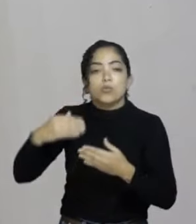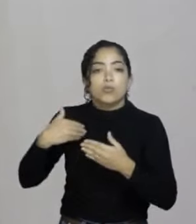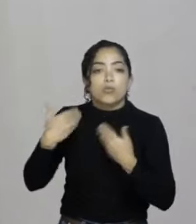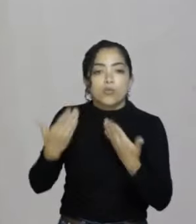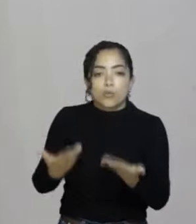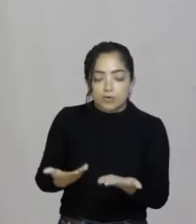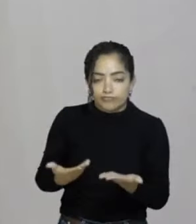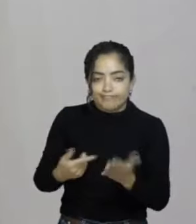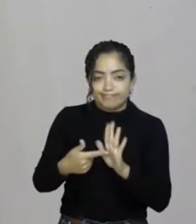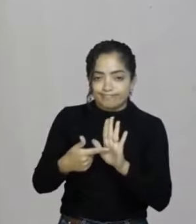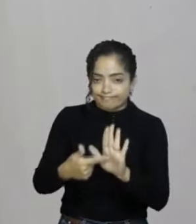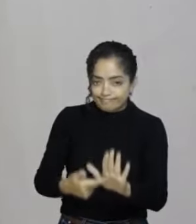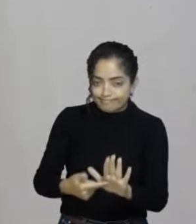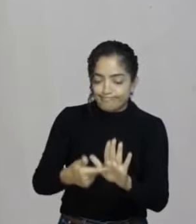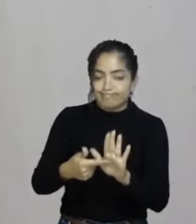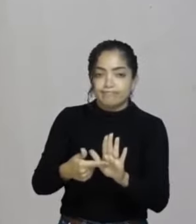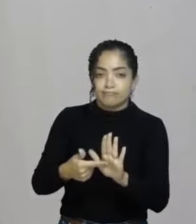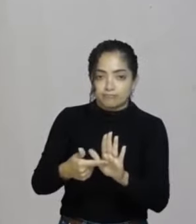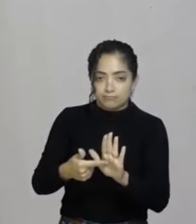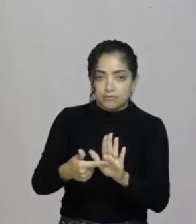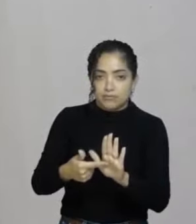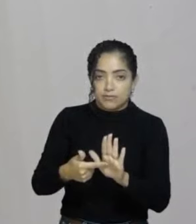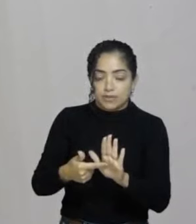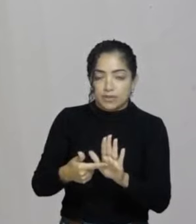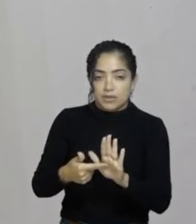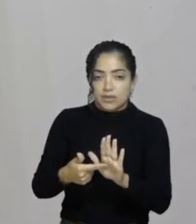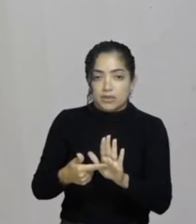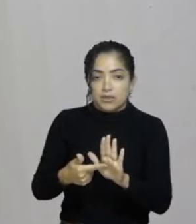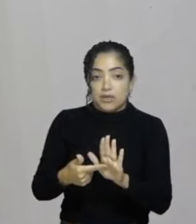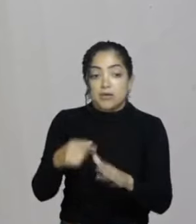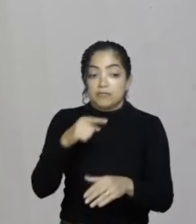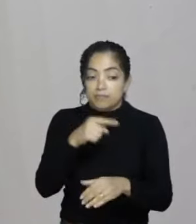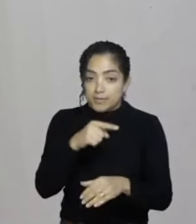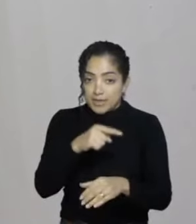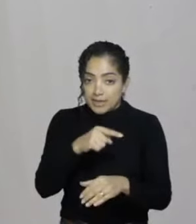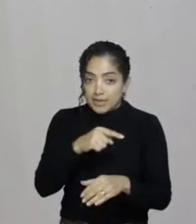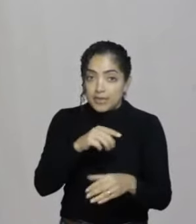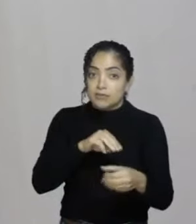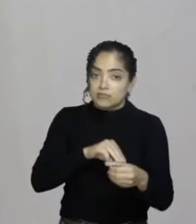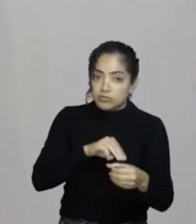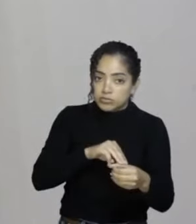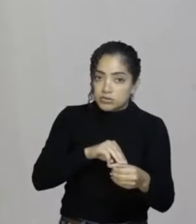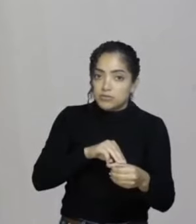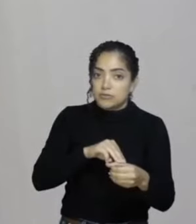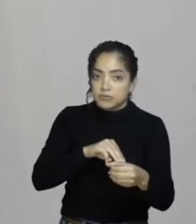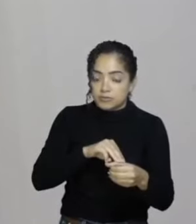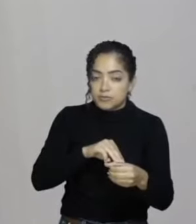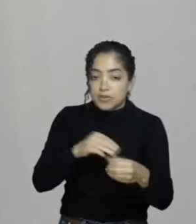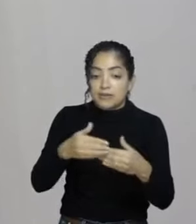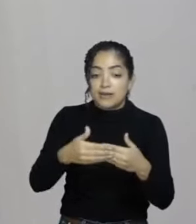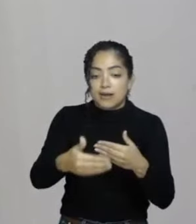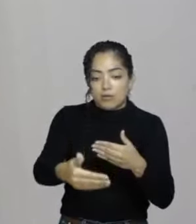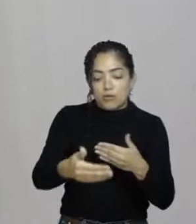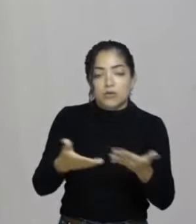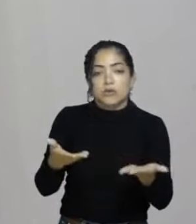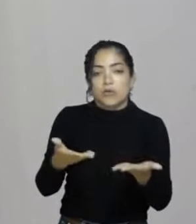apresenta e é para os municípios e vai apresentar para os municípios os próximos dias